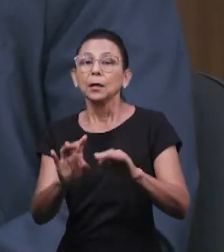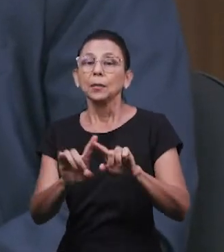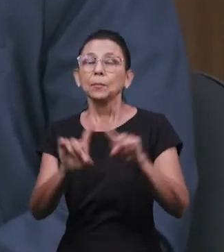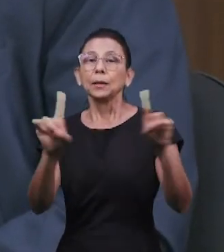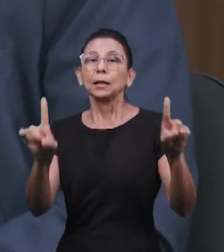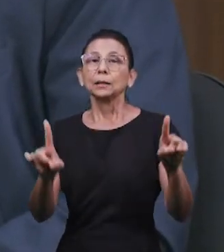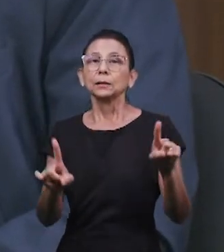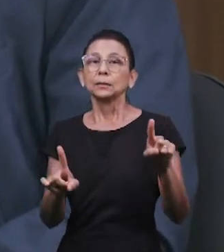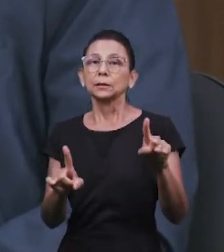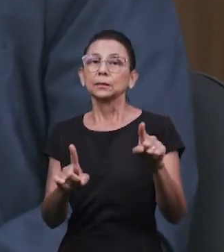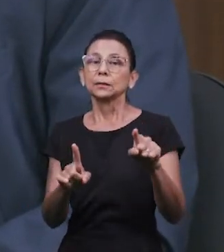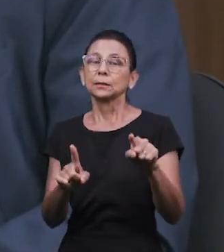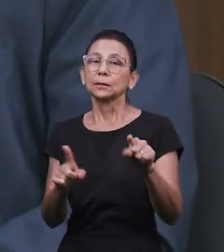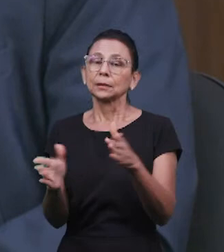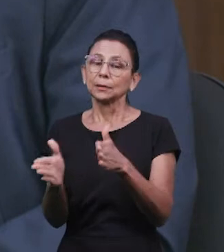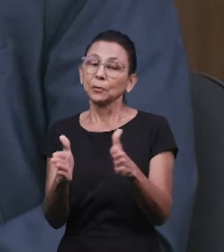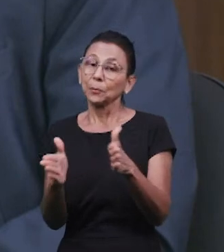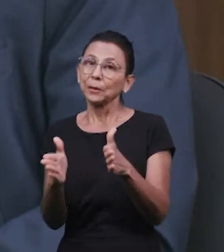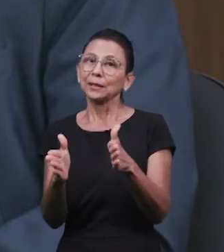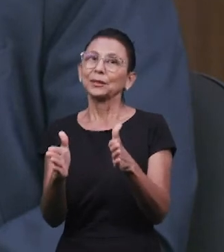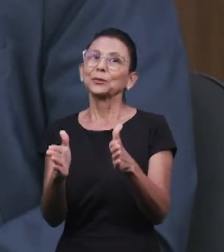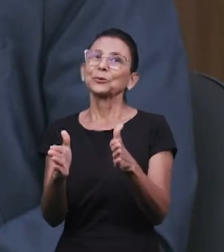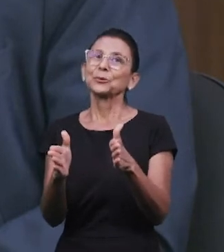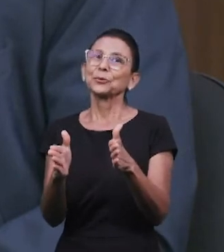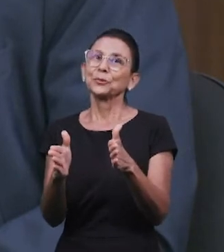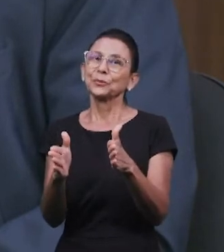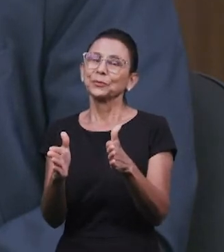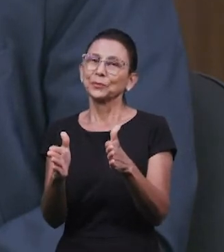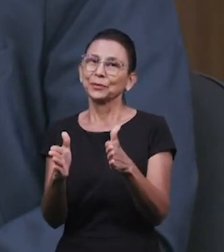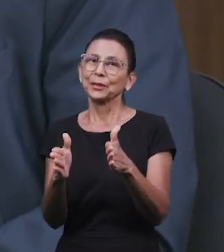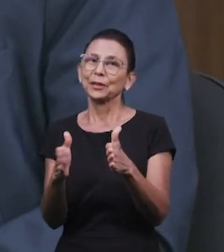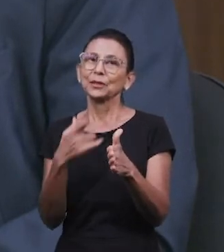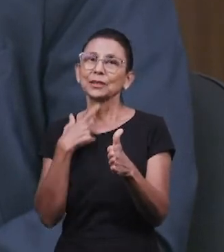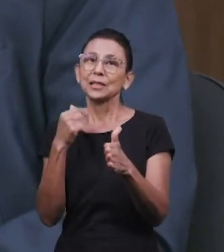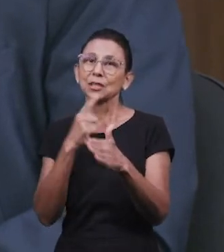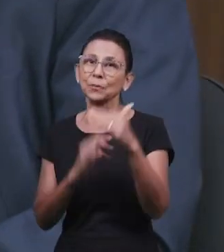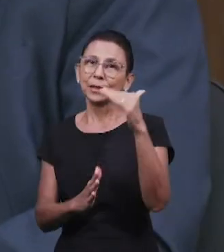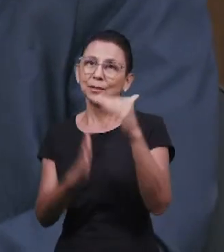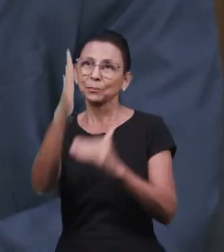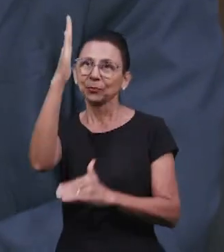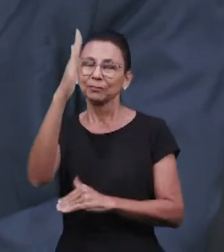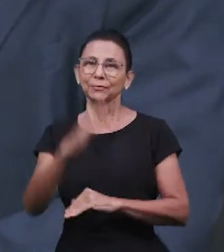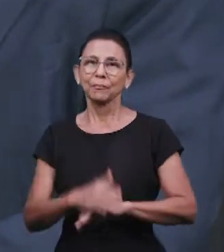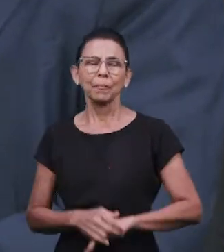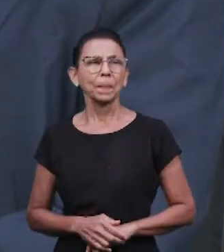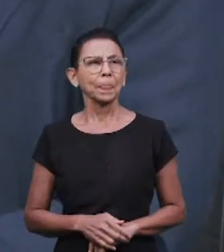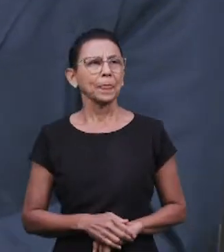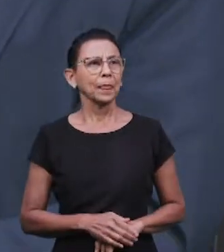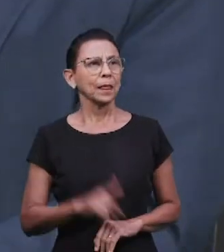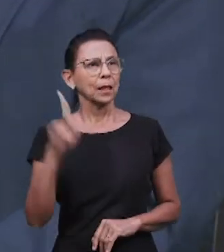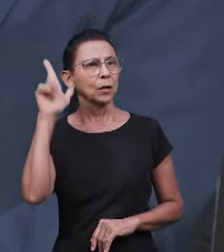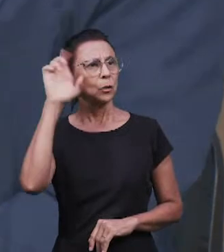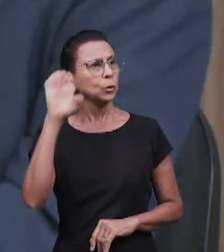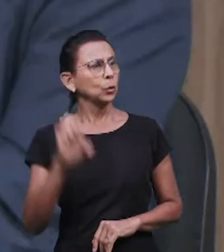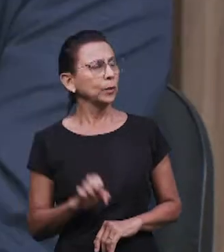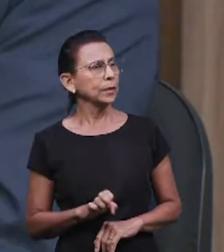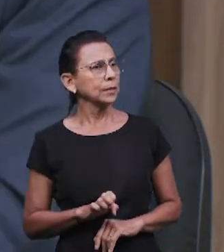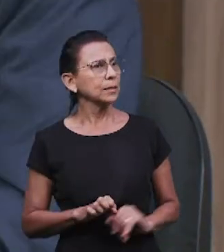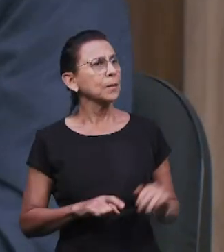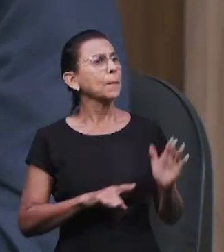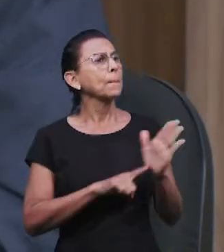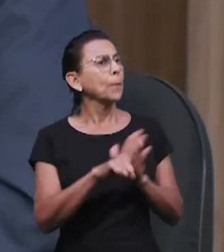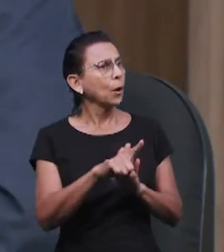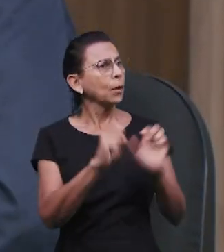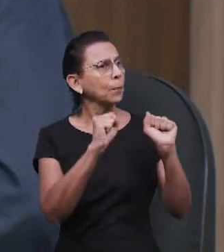o trabalho do servo no sentido de direcionar seus filhos para que eles cheguem mais longe do que nós estamos. Mas, Luiz, você disse que você vai